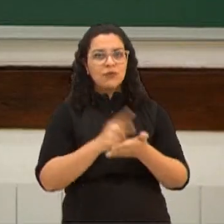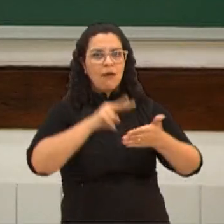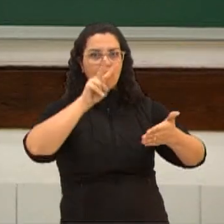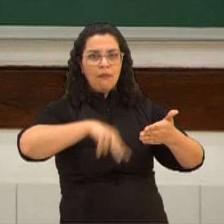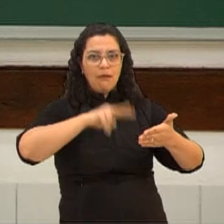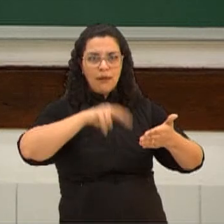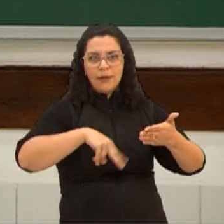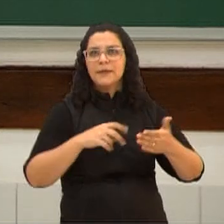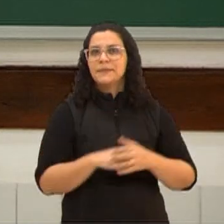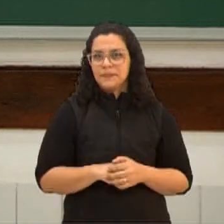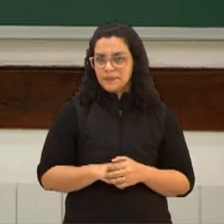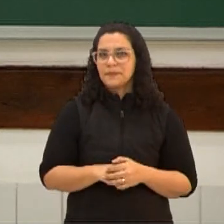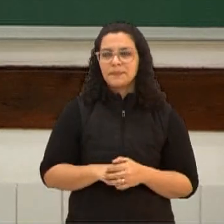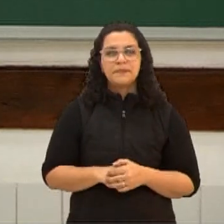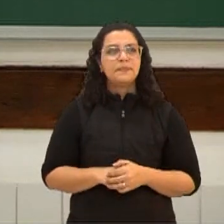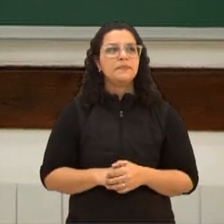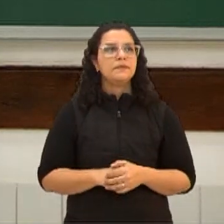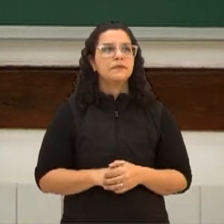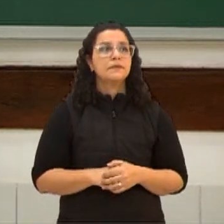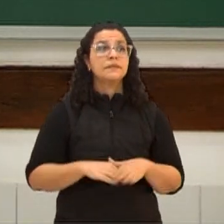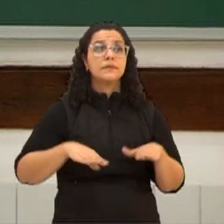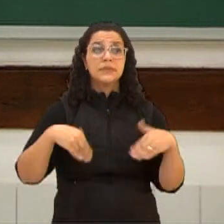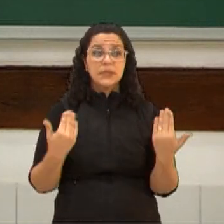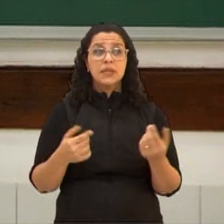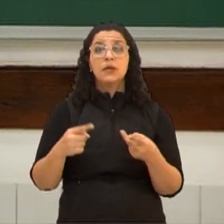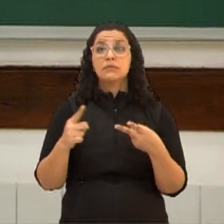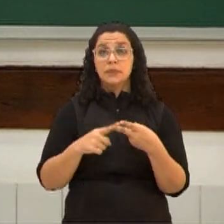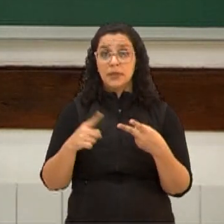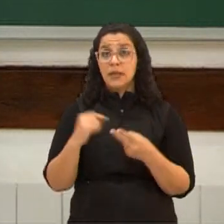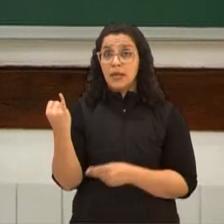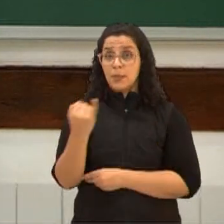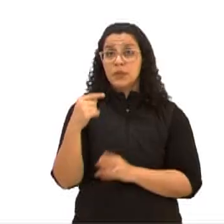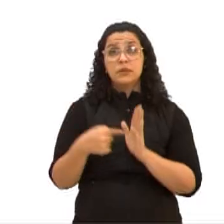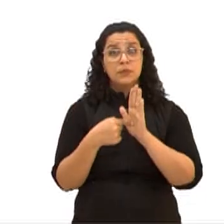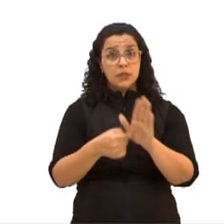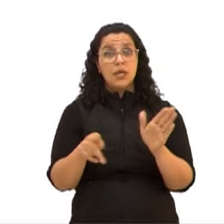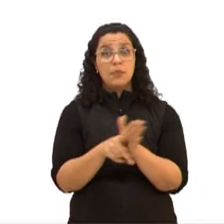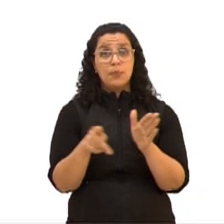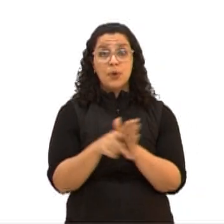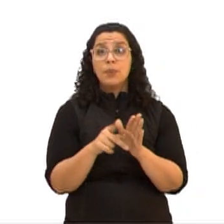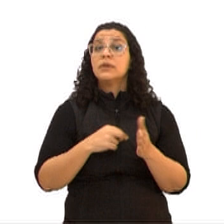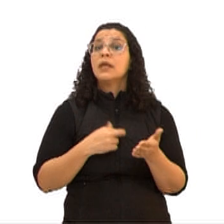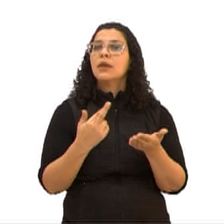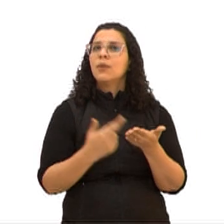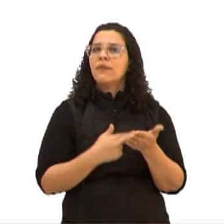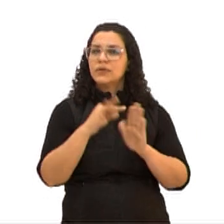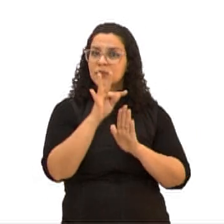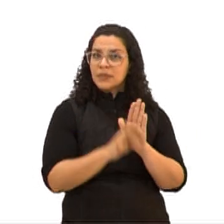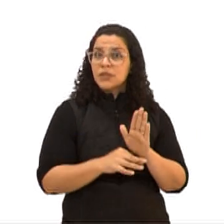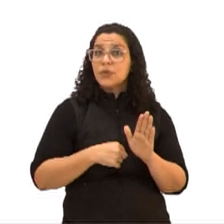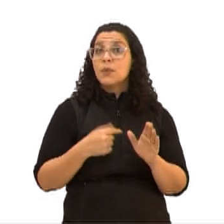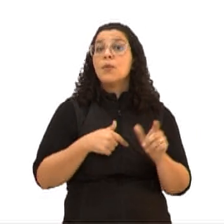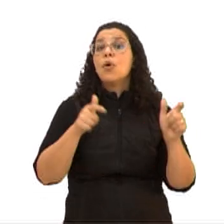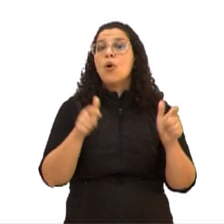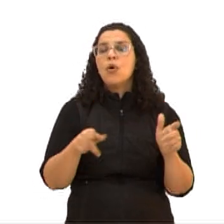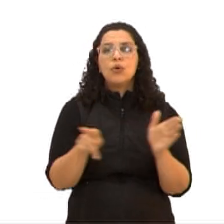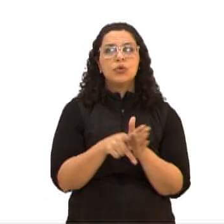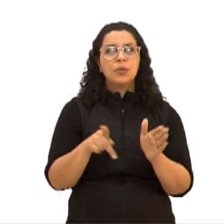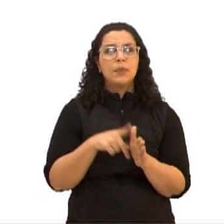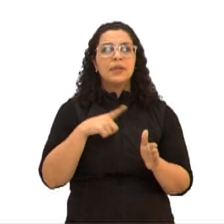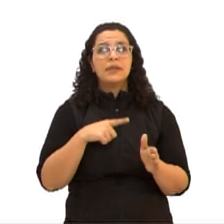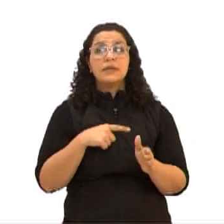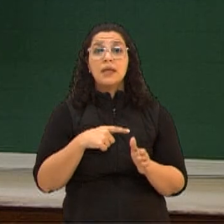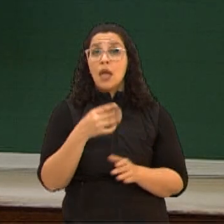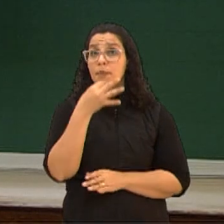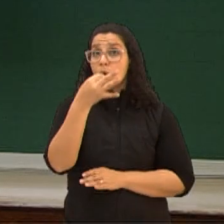o leitor continue fazendo a leitura da revista. É importante destacar em um editorial a posição do periódico frente